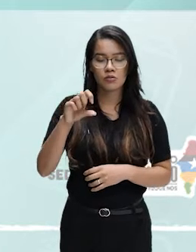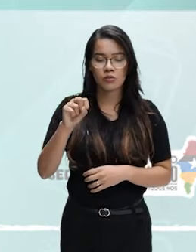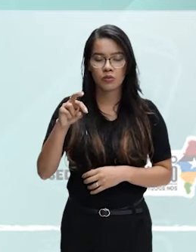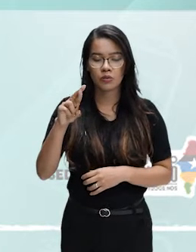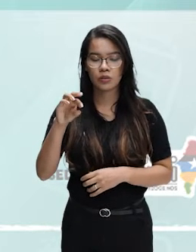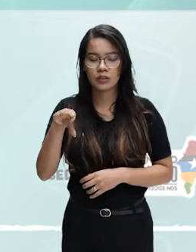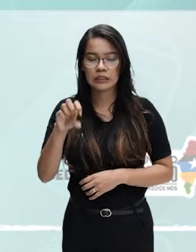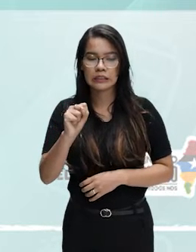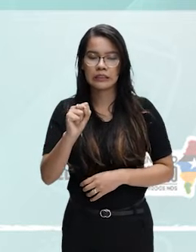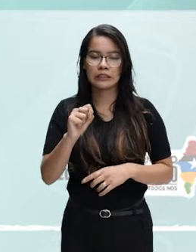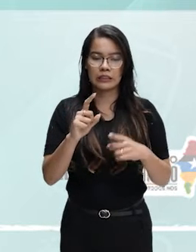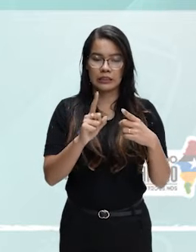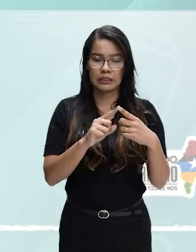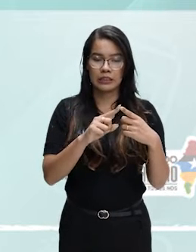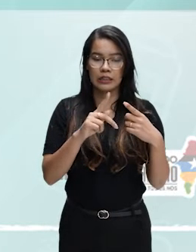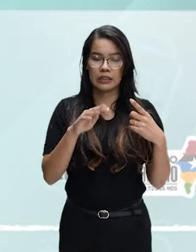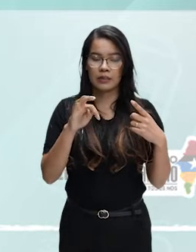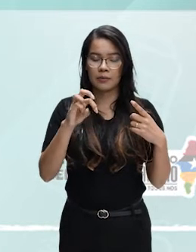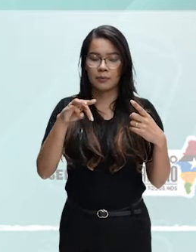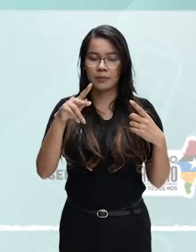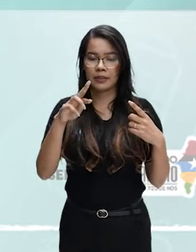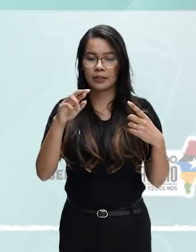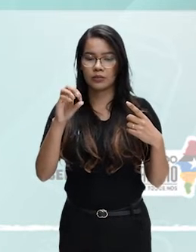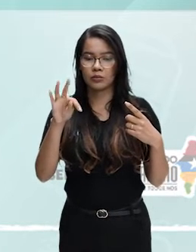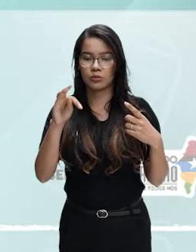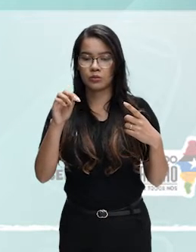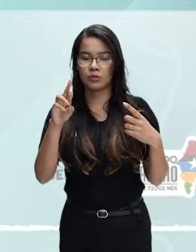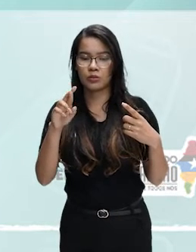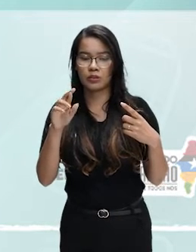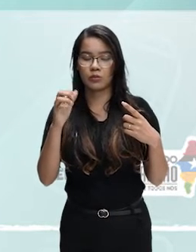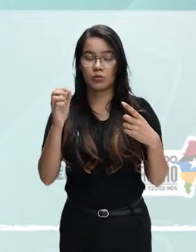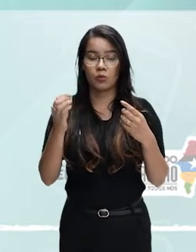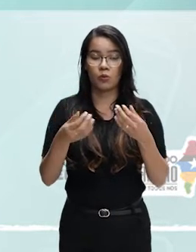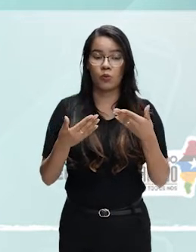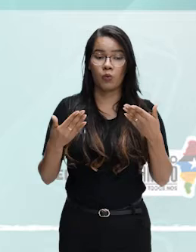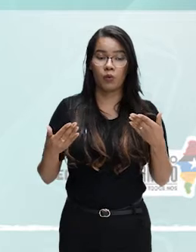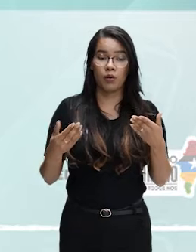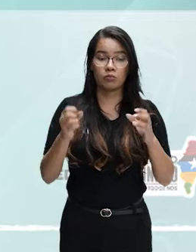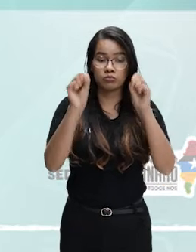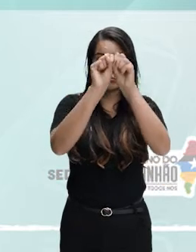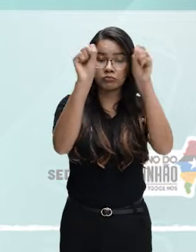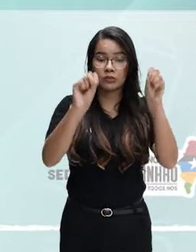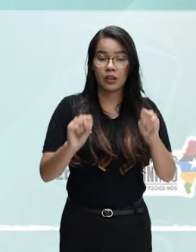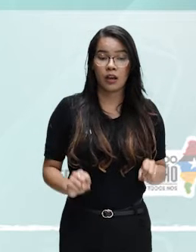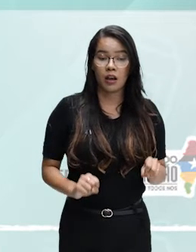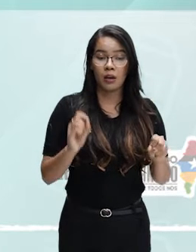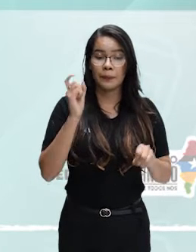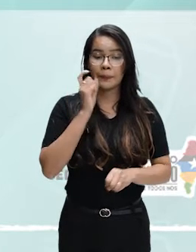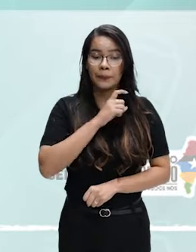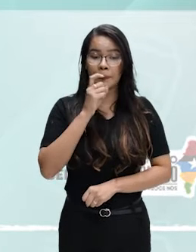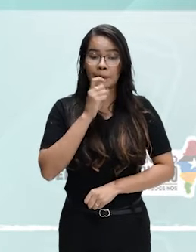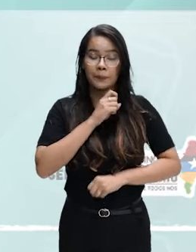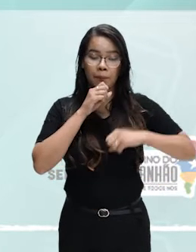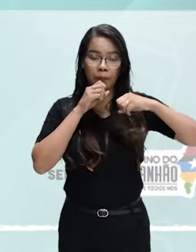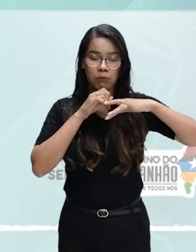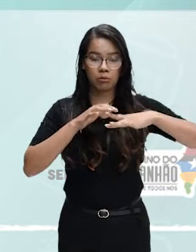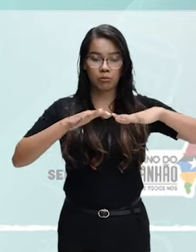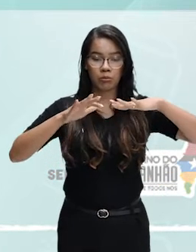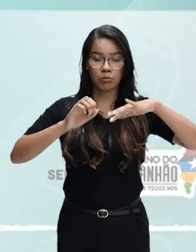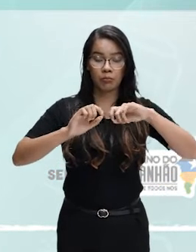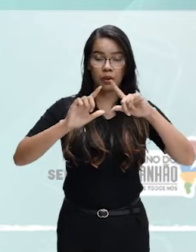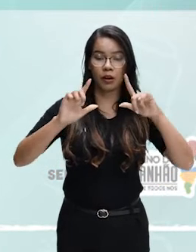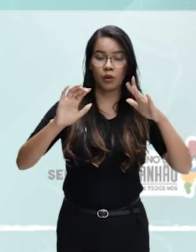acionam um sistema de resfriamento interno, ligando-o quando a temperatura do eletrônico ultrapassa o